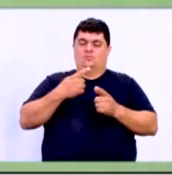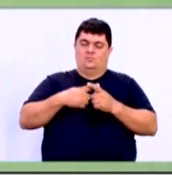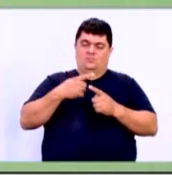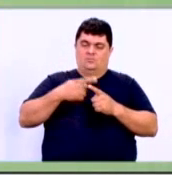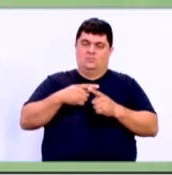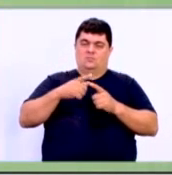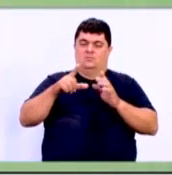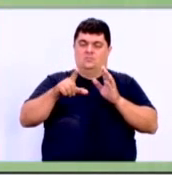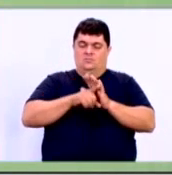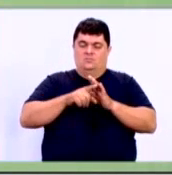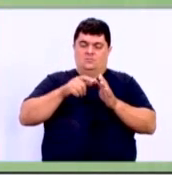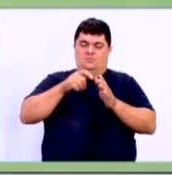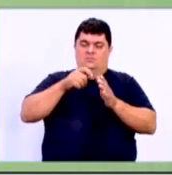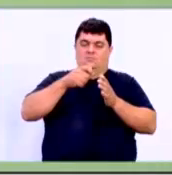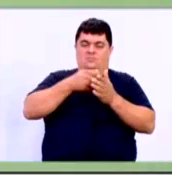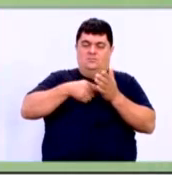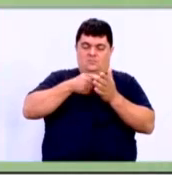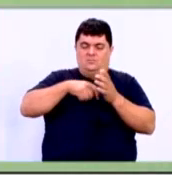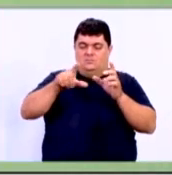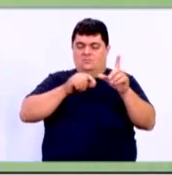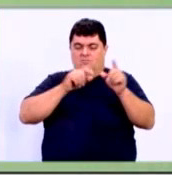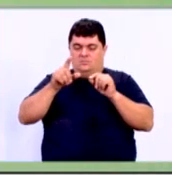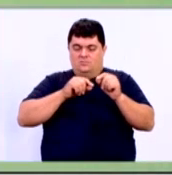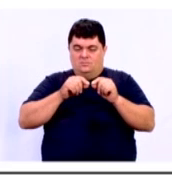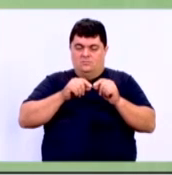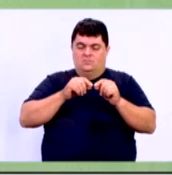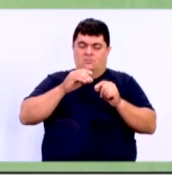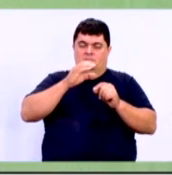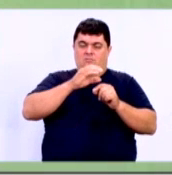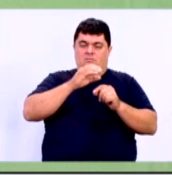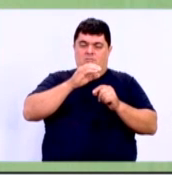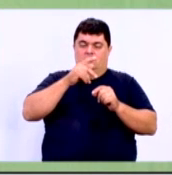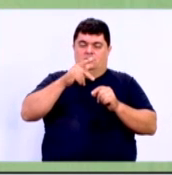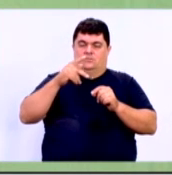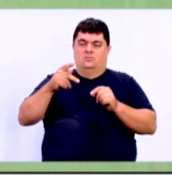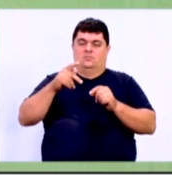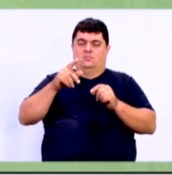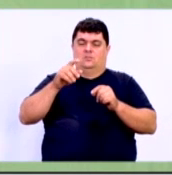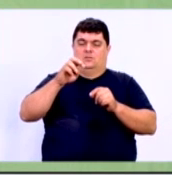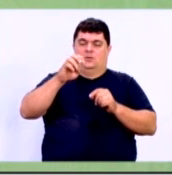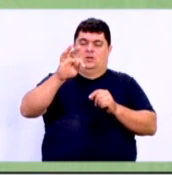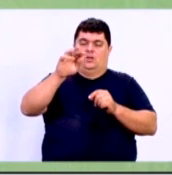que a legislação fiscal escolheu o custeio de absorção para a taxa.